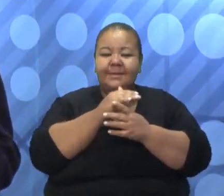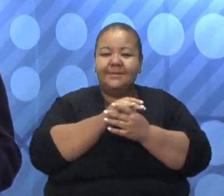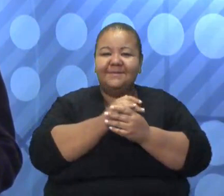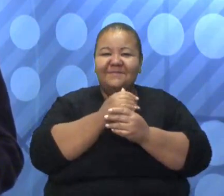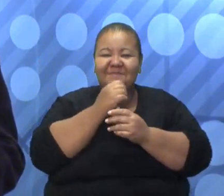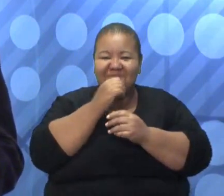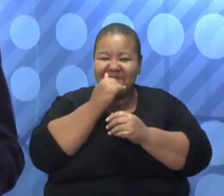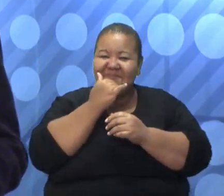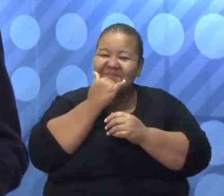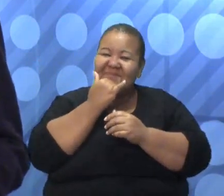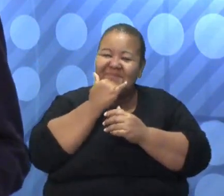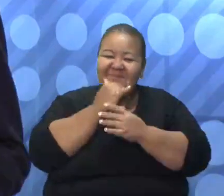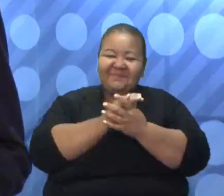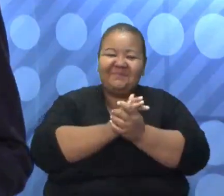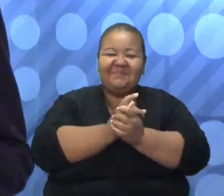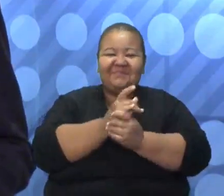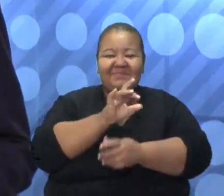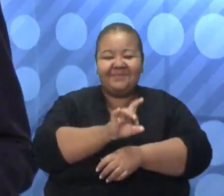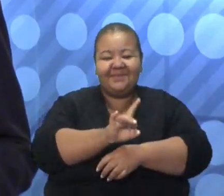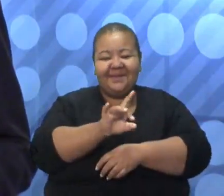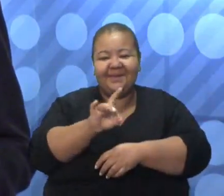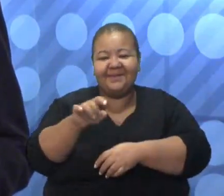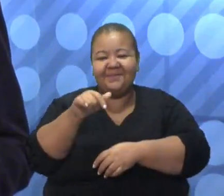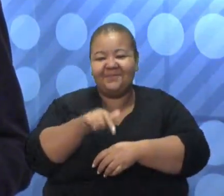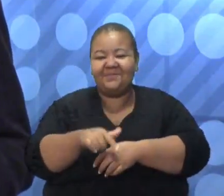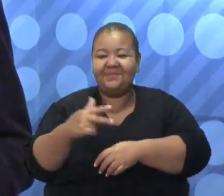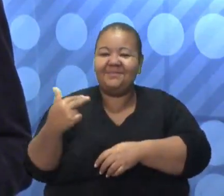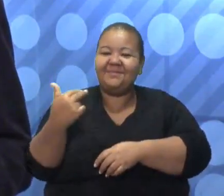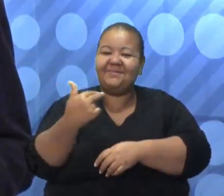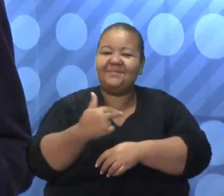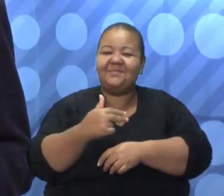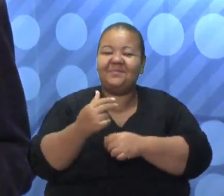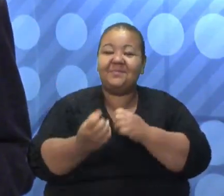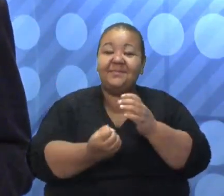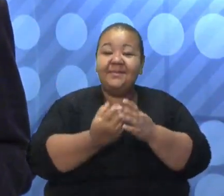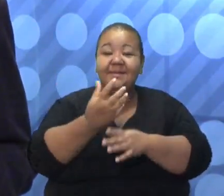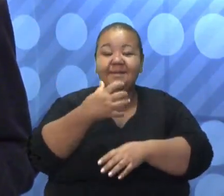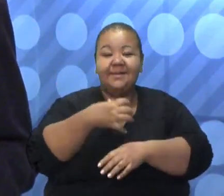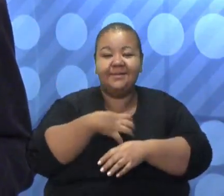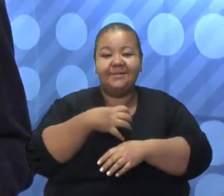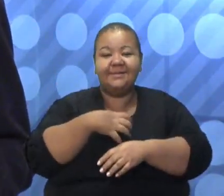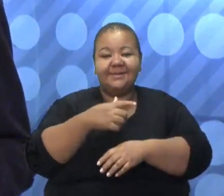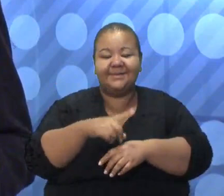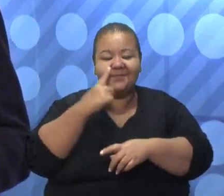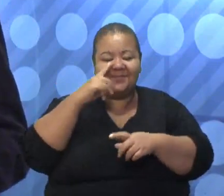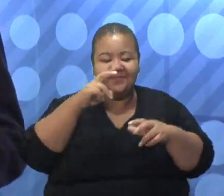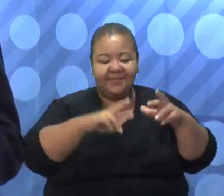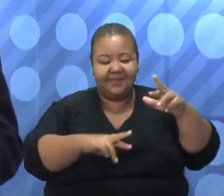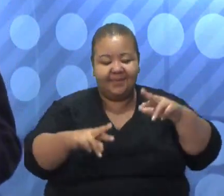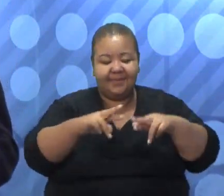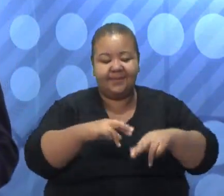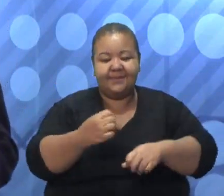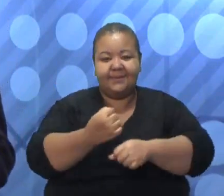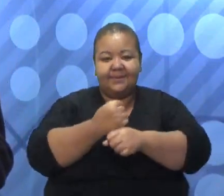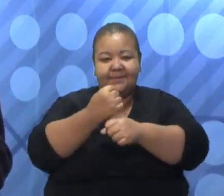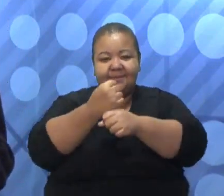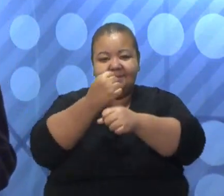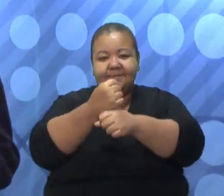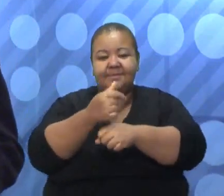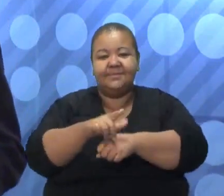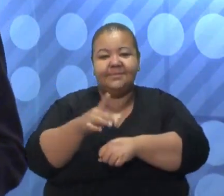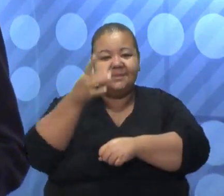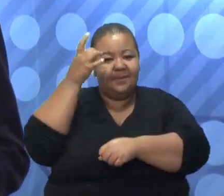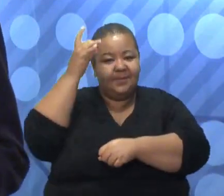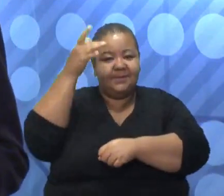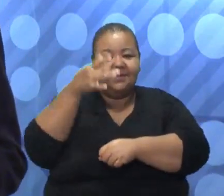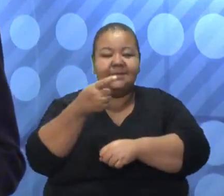com uma denominação em comum, né, vai criando uma condição de analisar os processos de ponta a ponta. Vai ficar mais